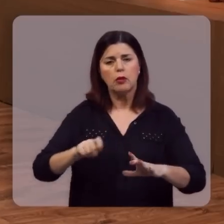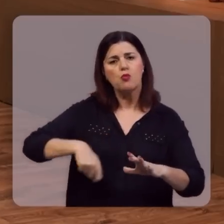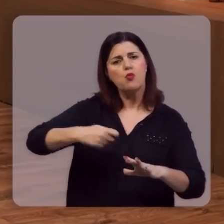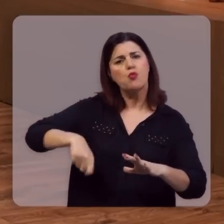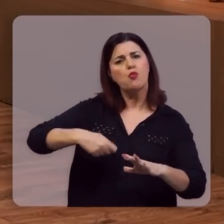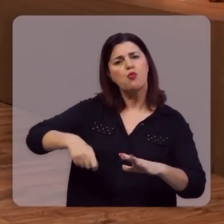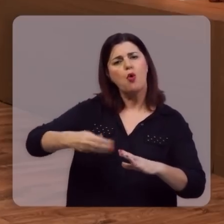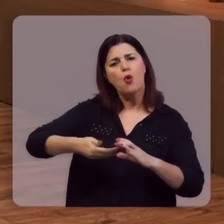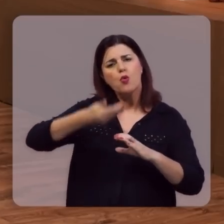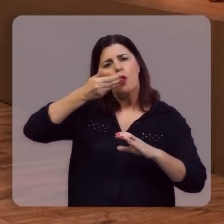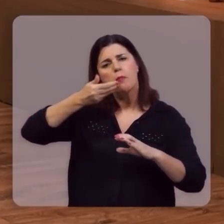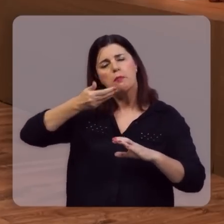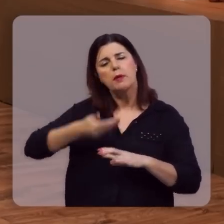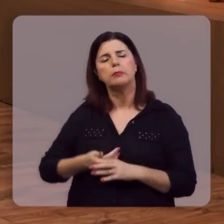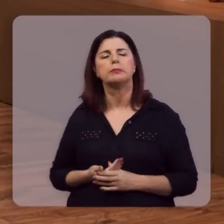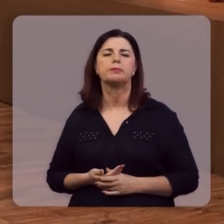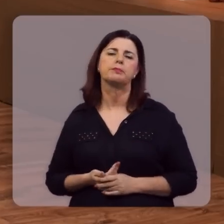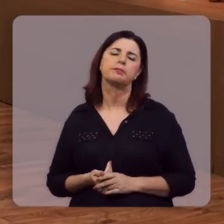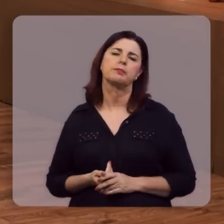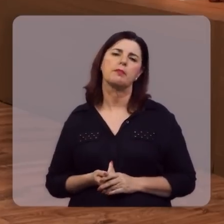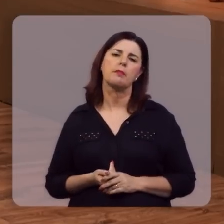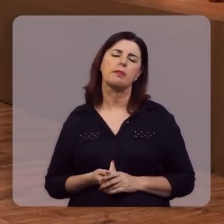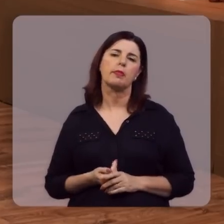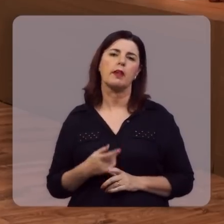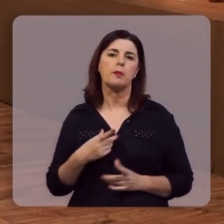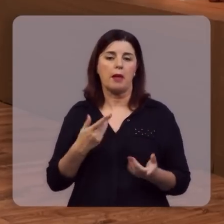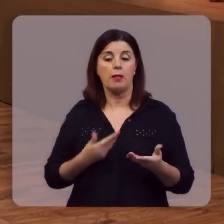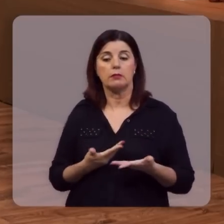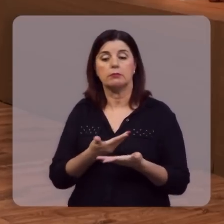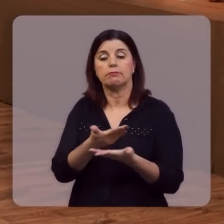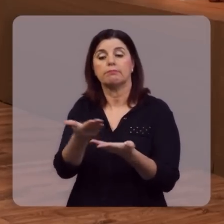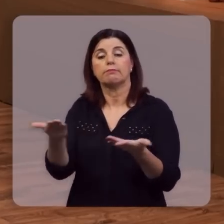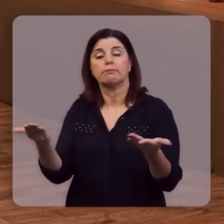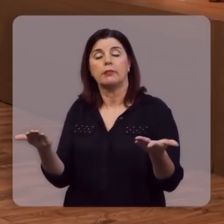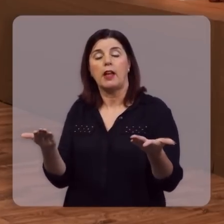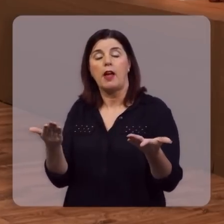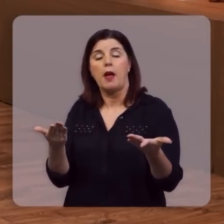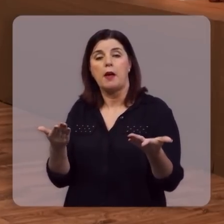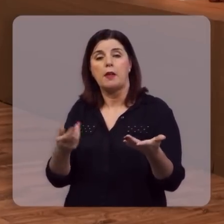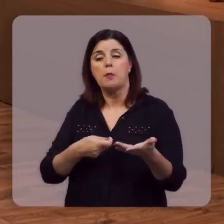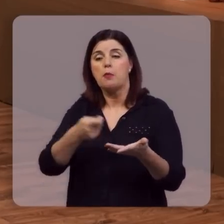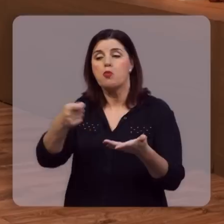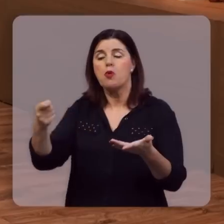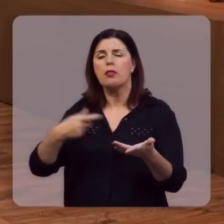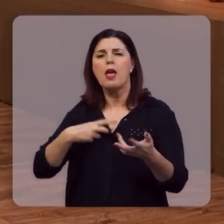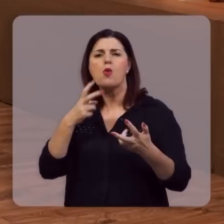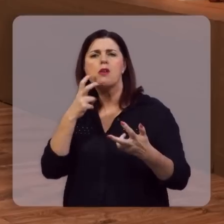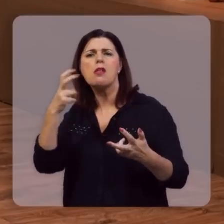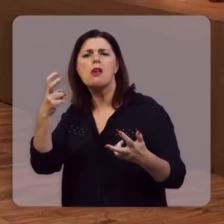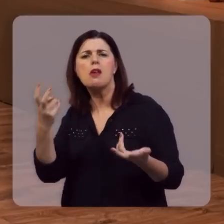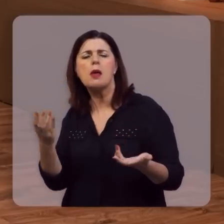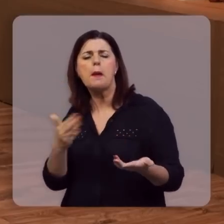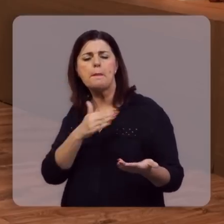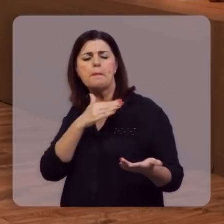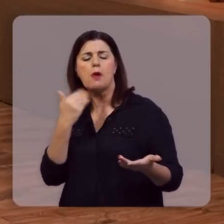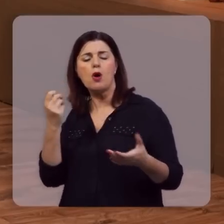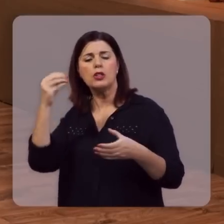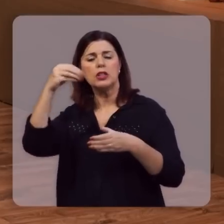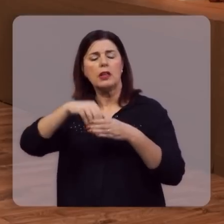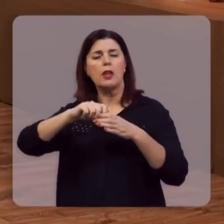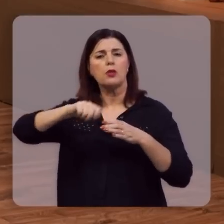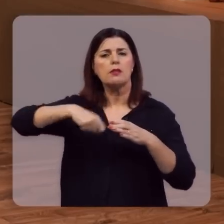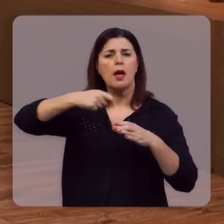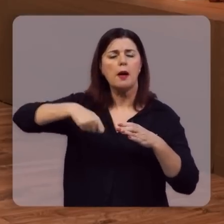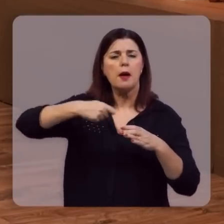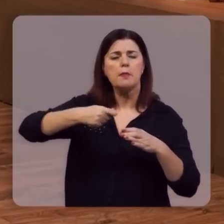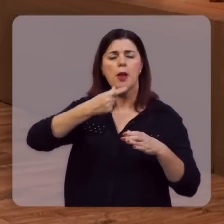fogo para fazer o cozinhado. Quando ele está servindo esse cozinhado, há um grito: morte na